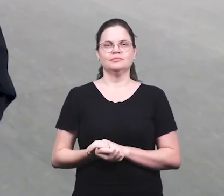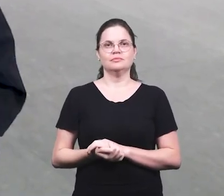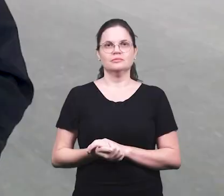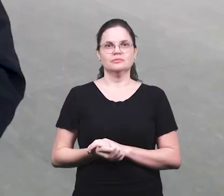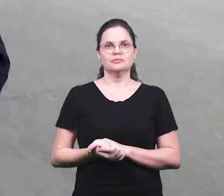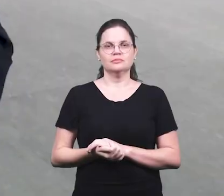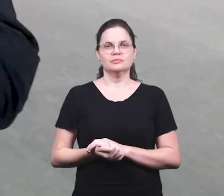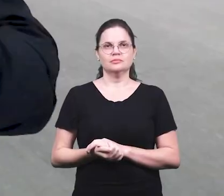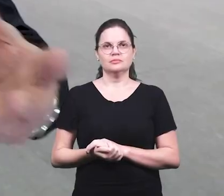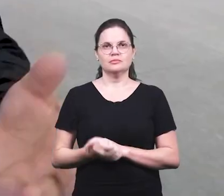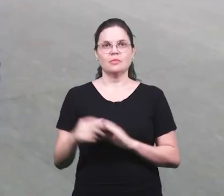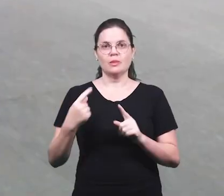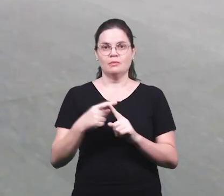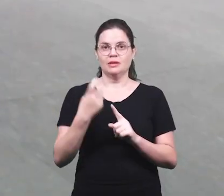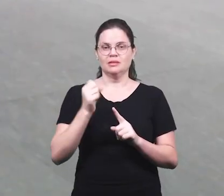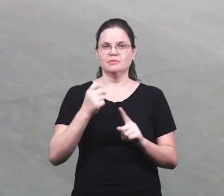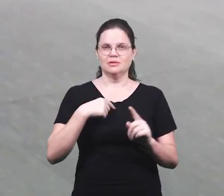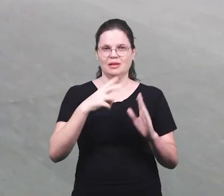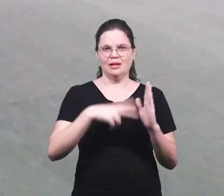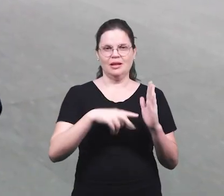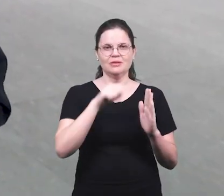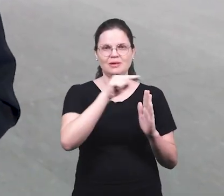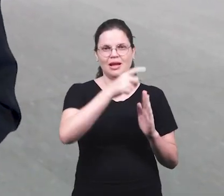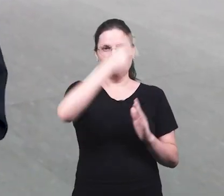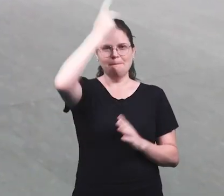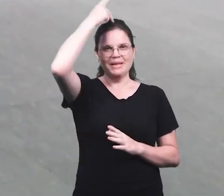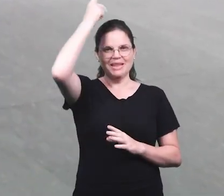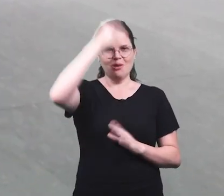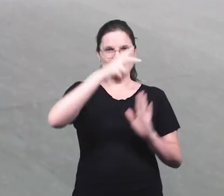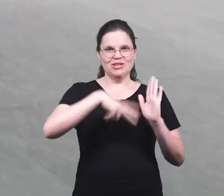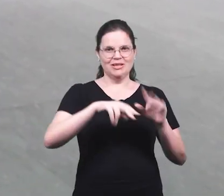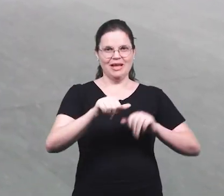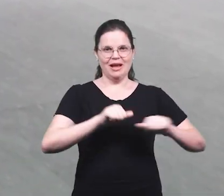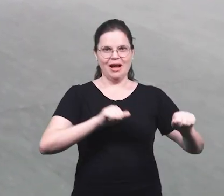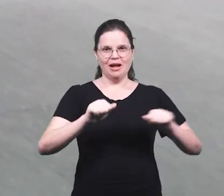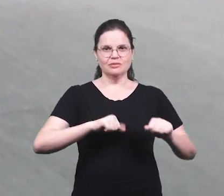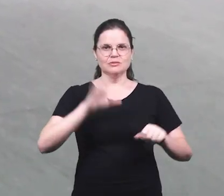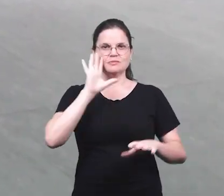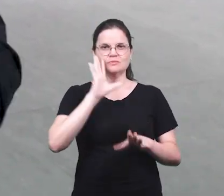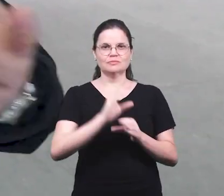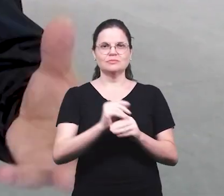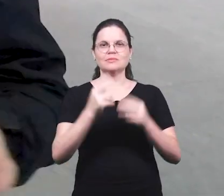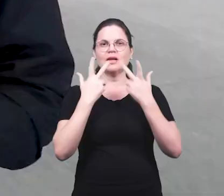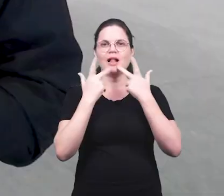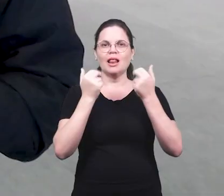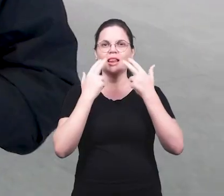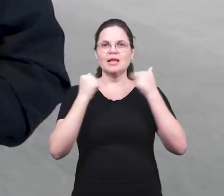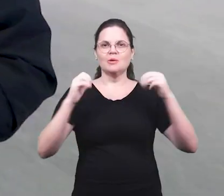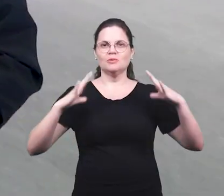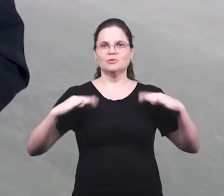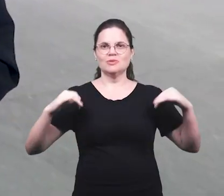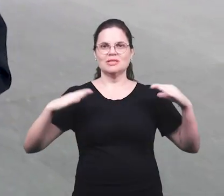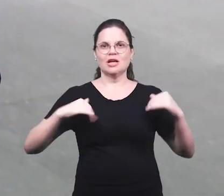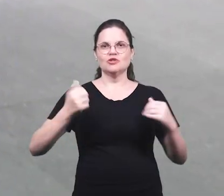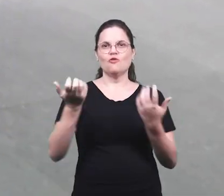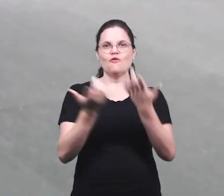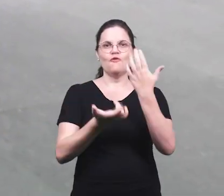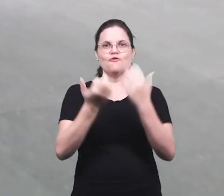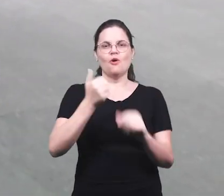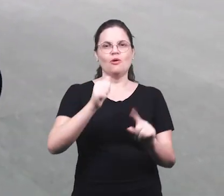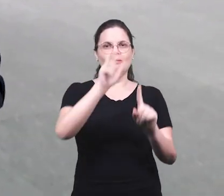Pentecostes? Esses homens, caiu como língua de fogo sobre aquele grupo que estava ali com